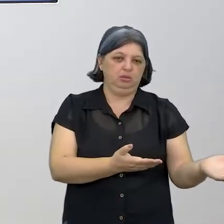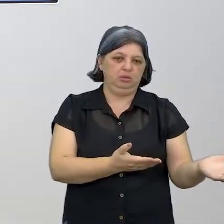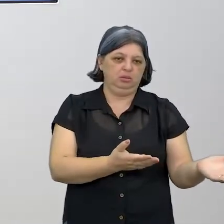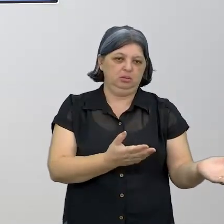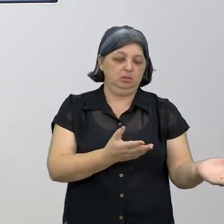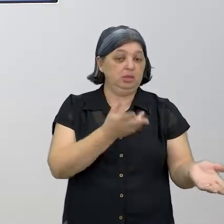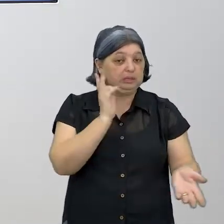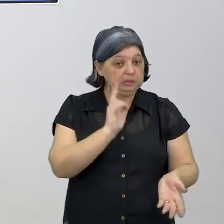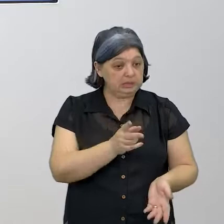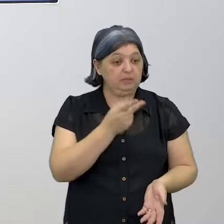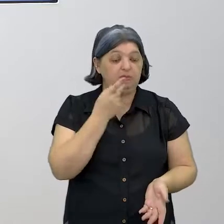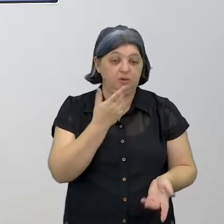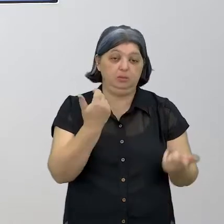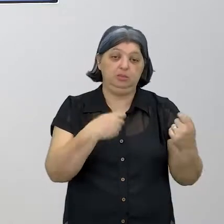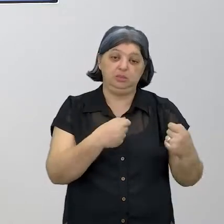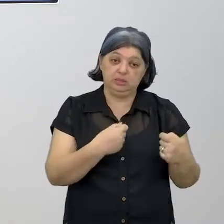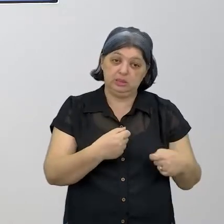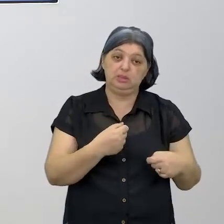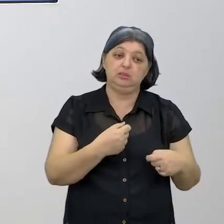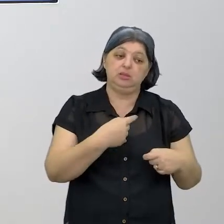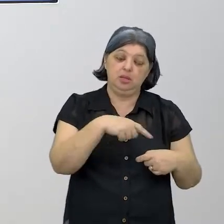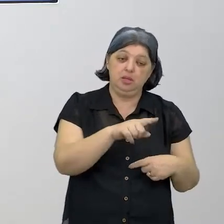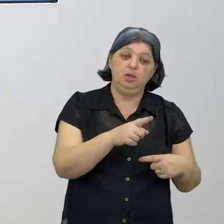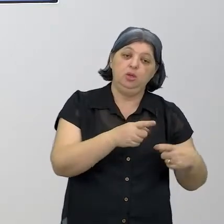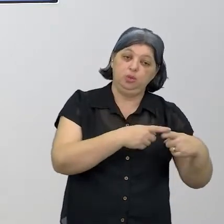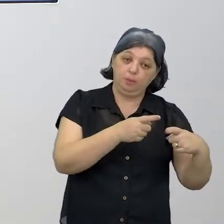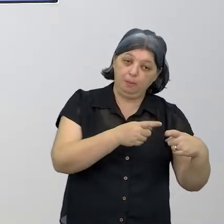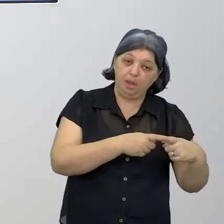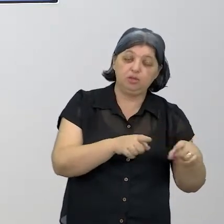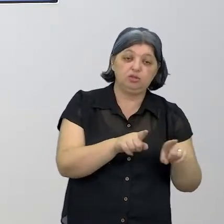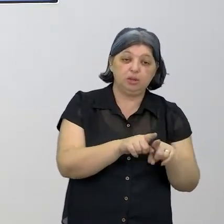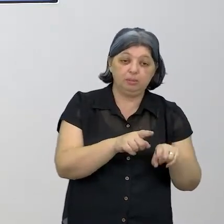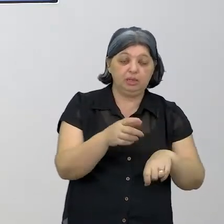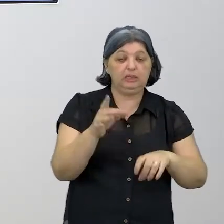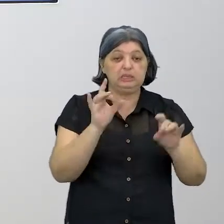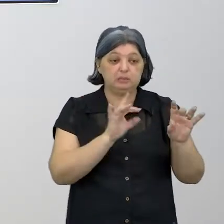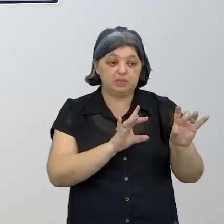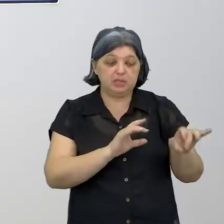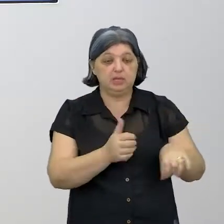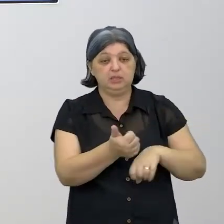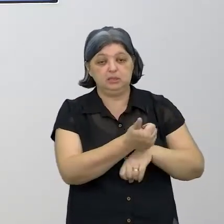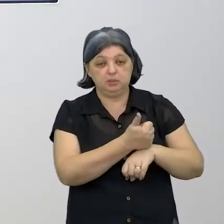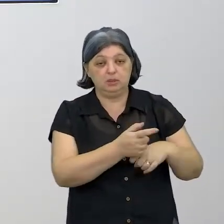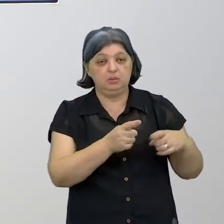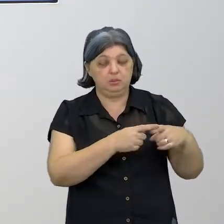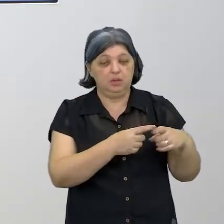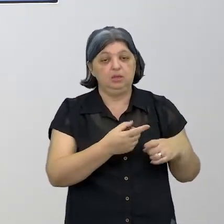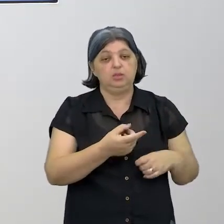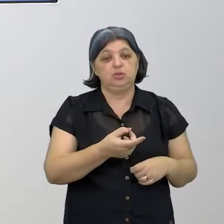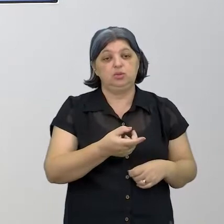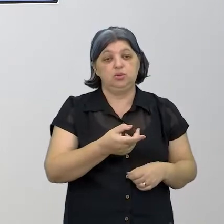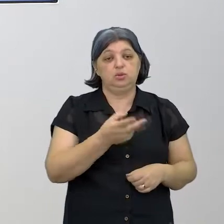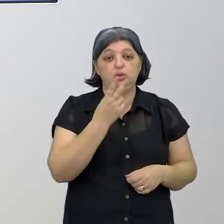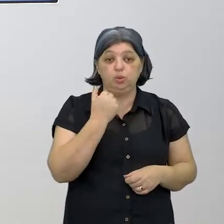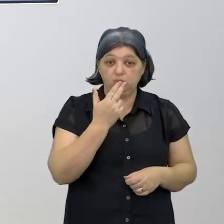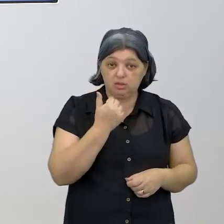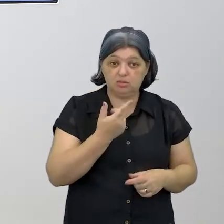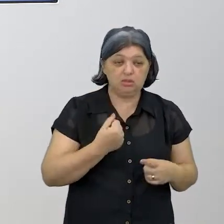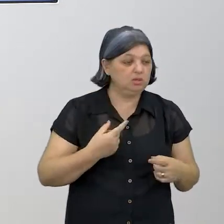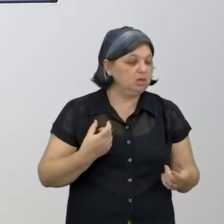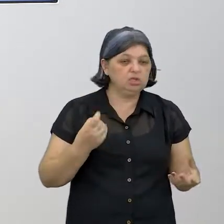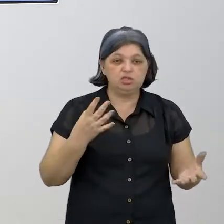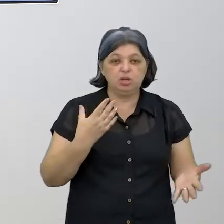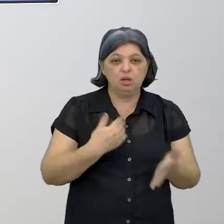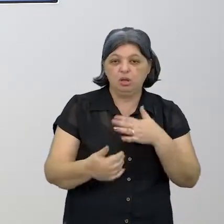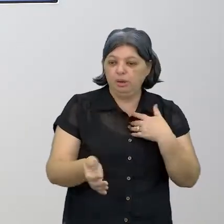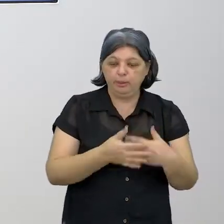falei que elas precisavam procurar um médico e um nutricionista, né? Você fazer essas mudanças e comprar um anabolizante num ponto de ônibus de um desconhecido,